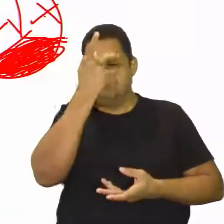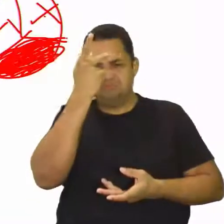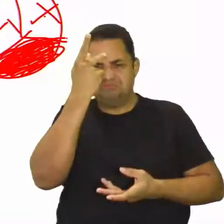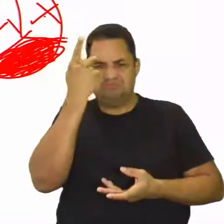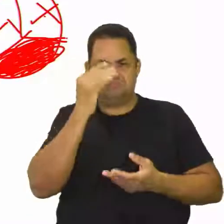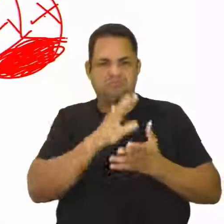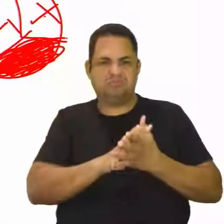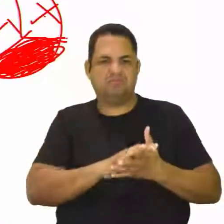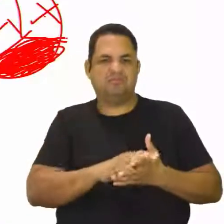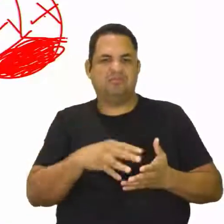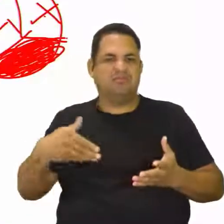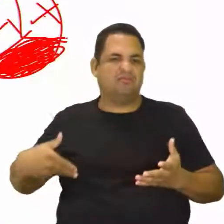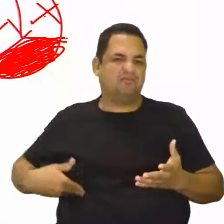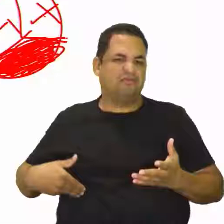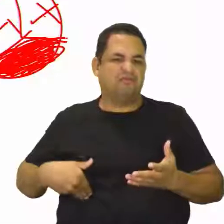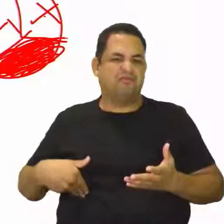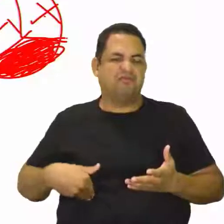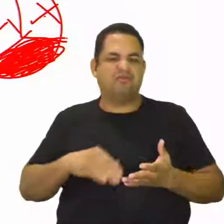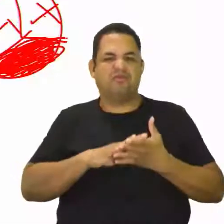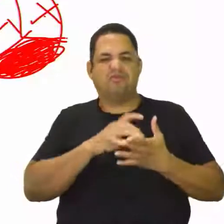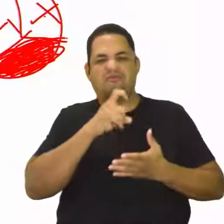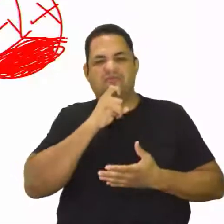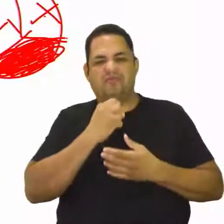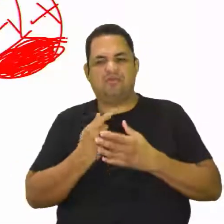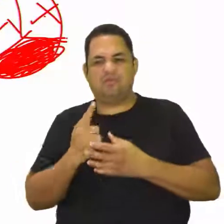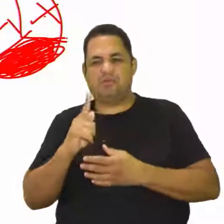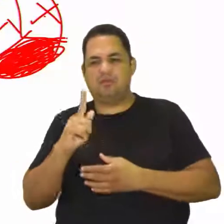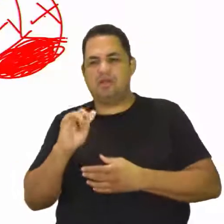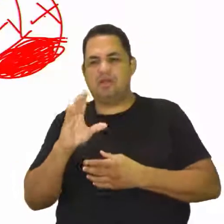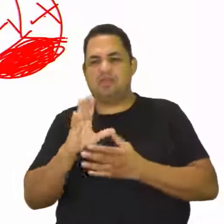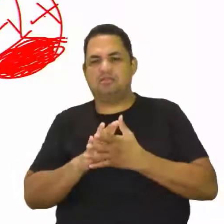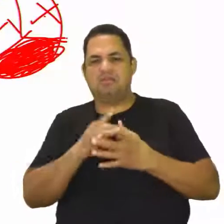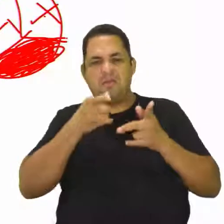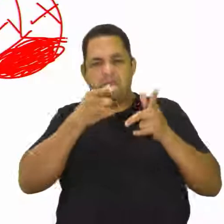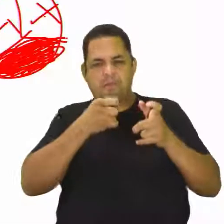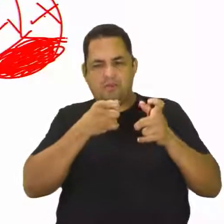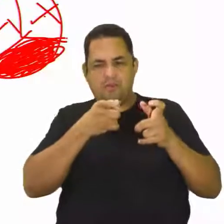Fome, frio, câmara de gás, tiro,